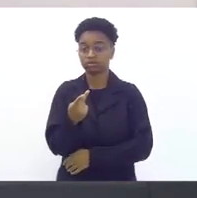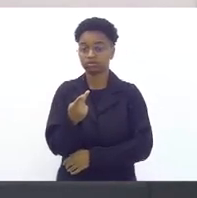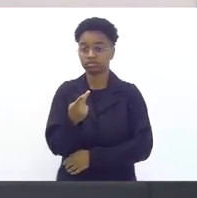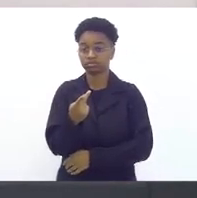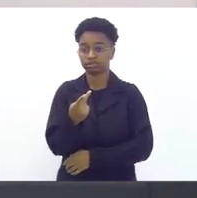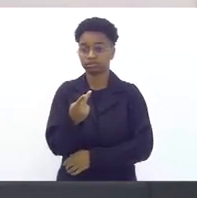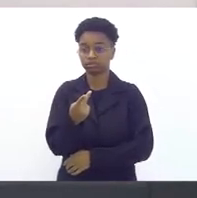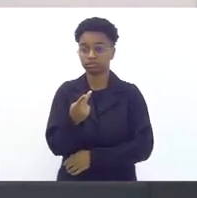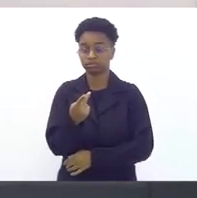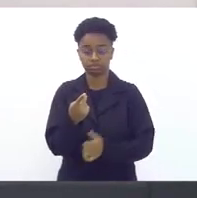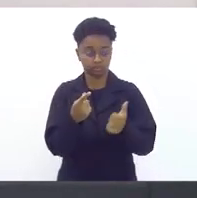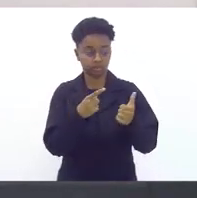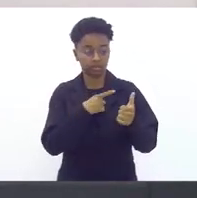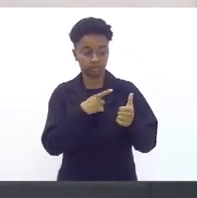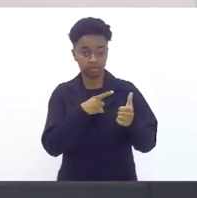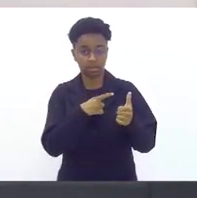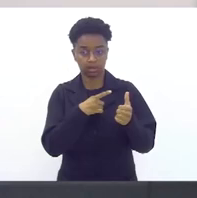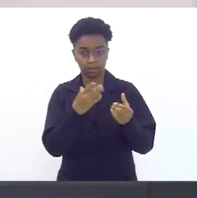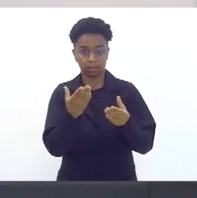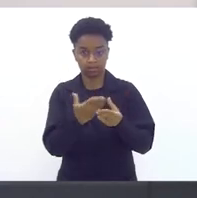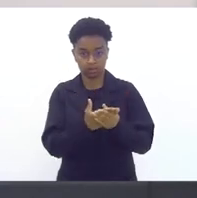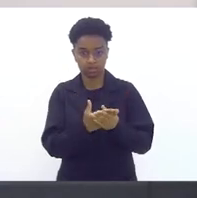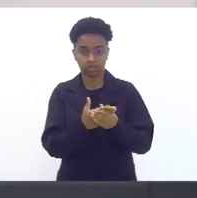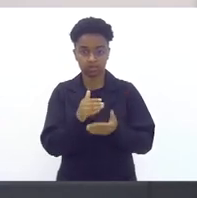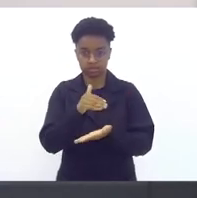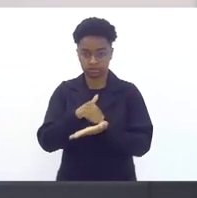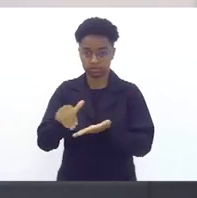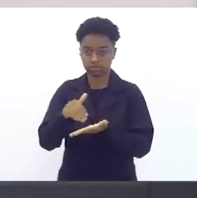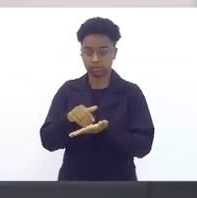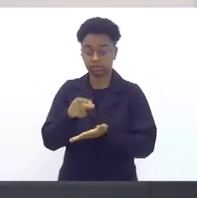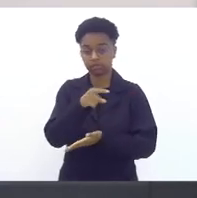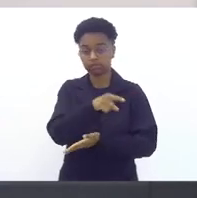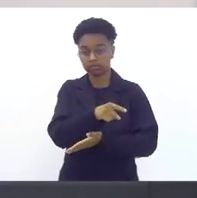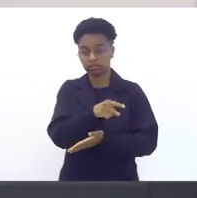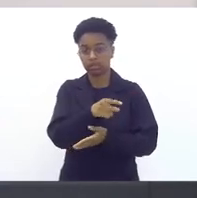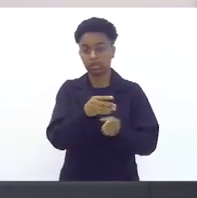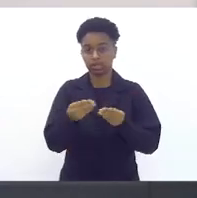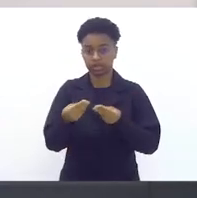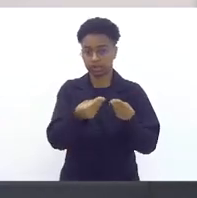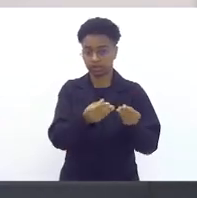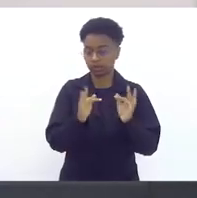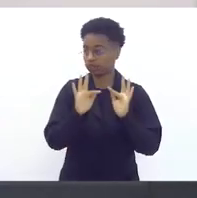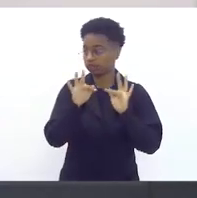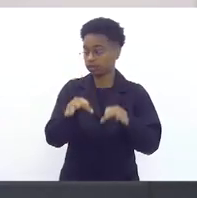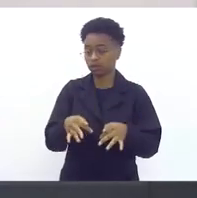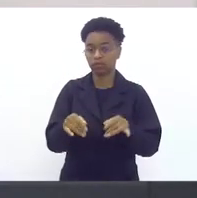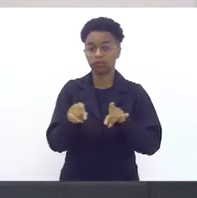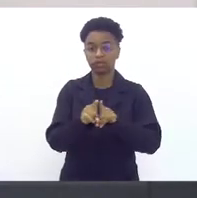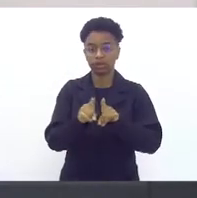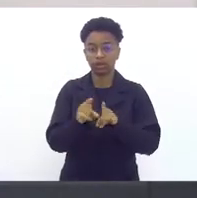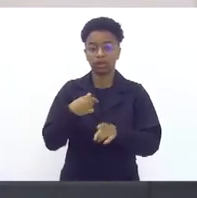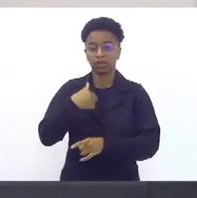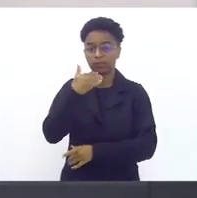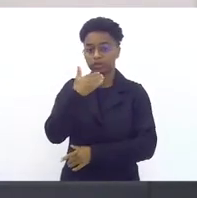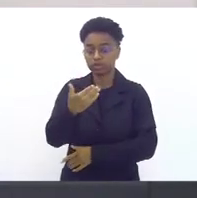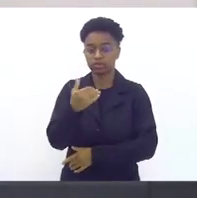Tá? Tem um processo na secretaria, a senhora vai passar aqui ao final e eu vou pedir para o doutor Sérgio olhar isso